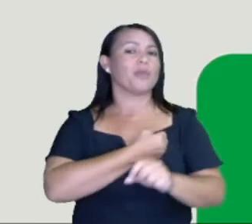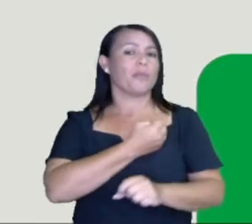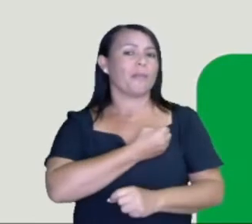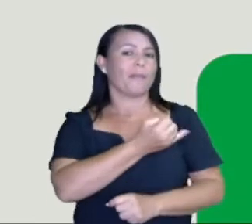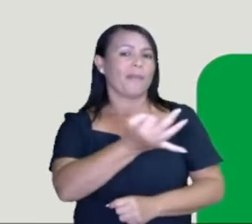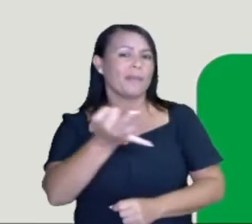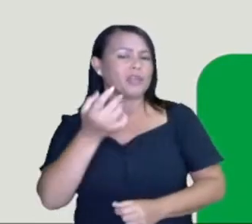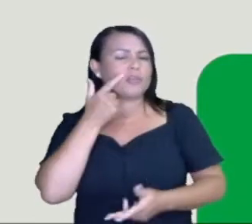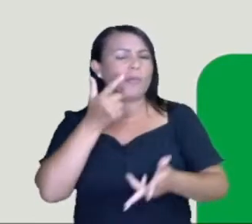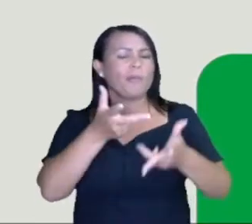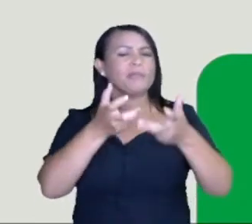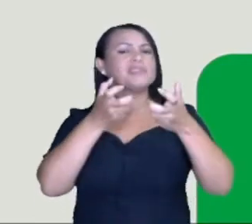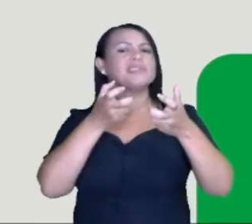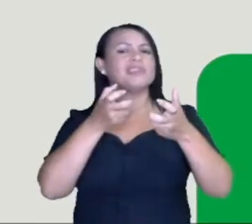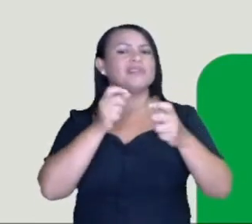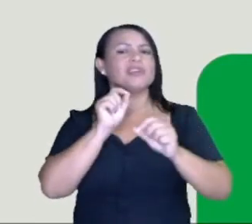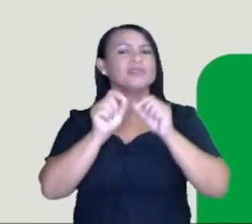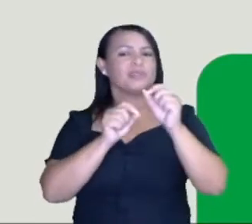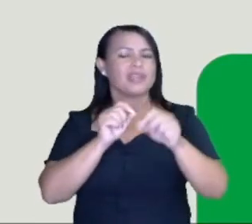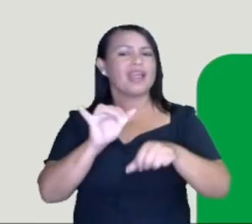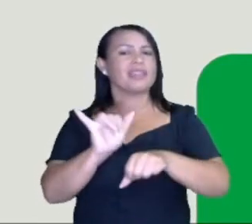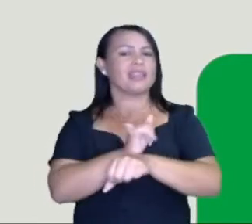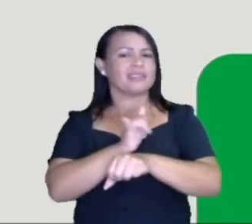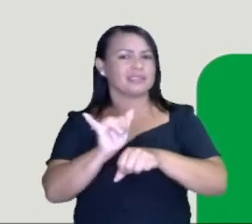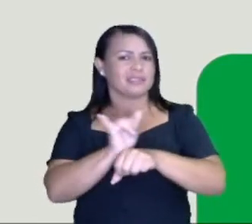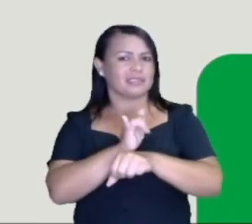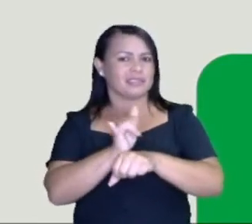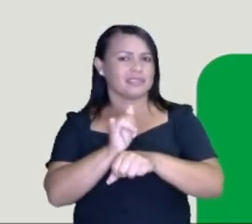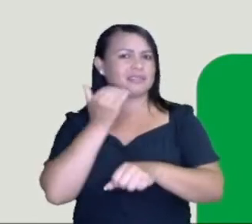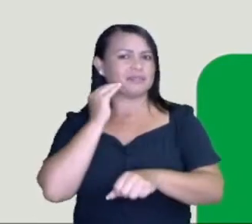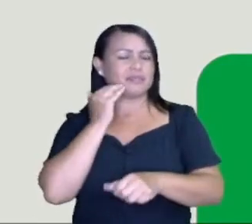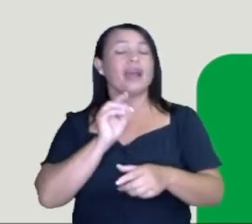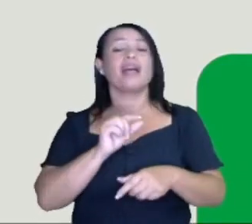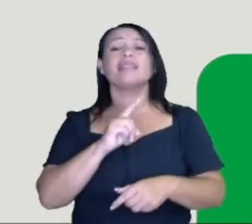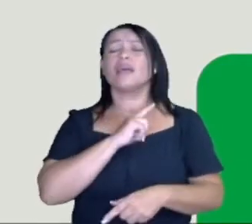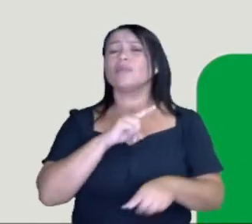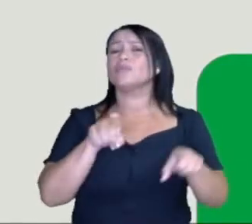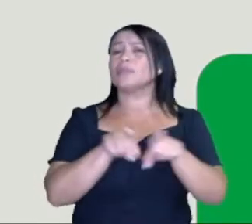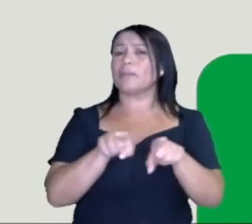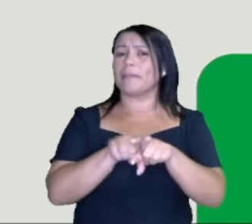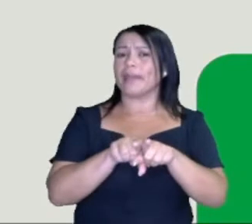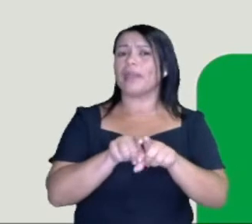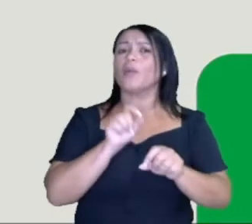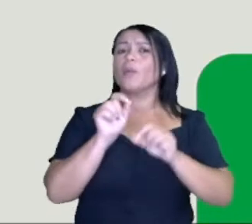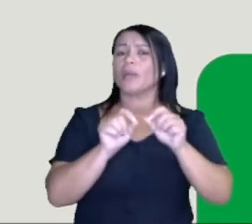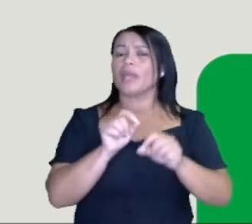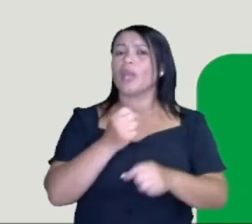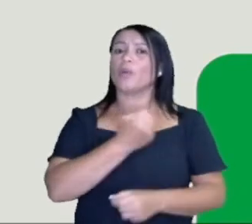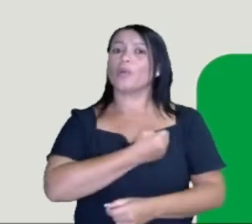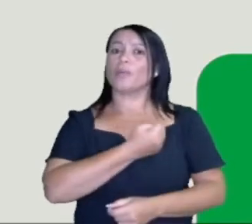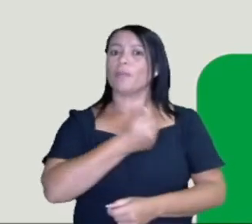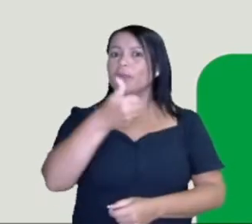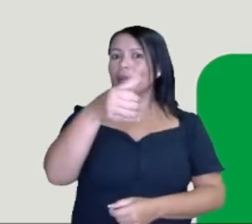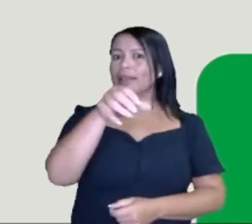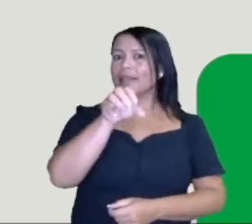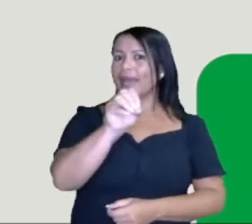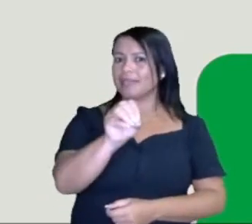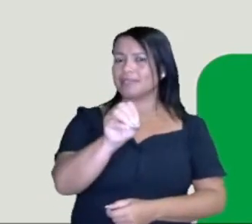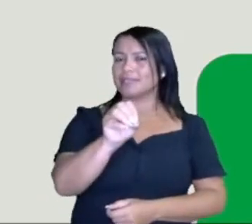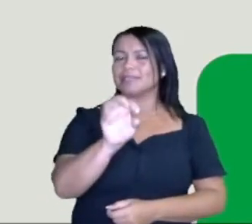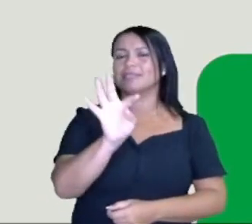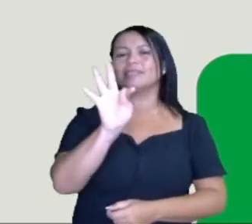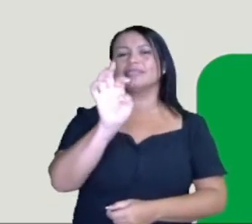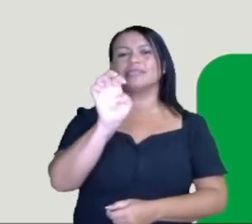são observadas na técnica chamada scanning. Temos também o número 10, o número